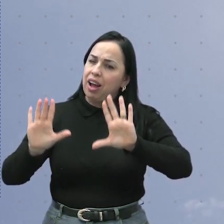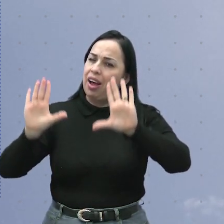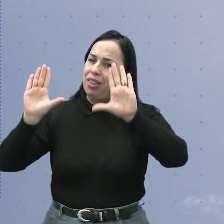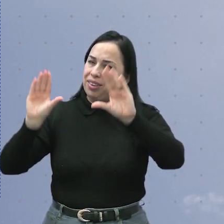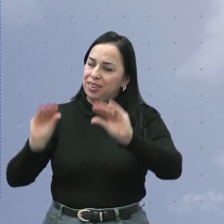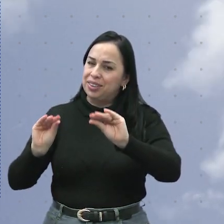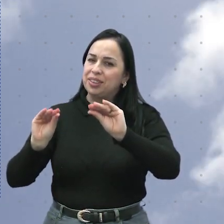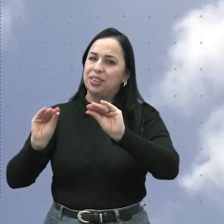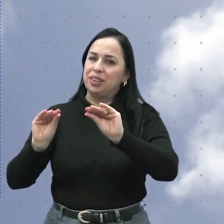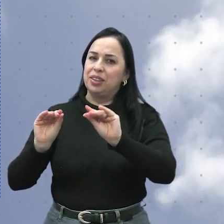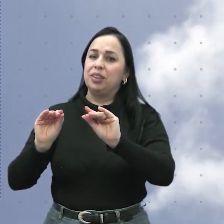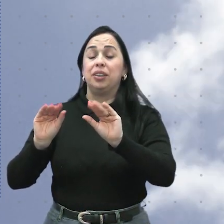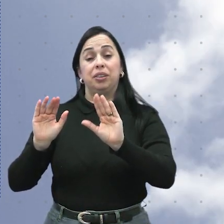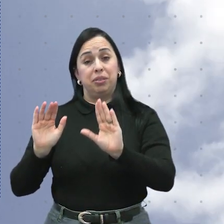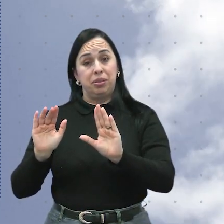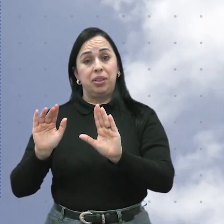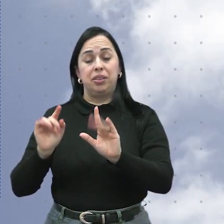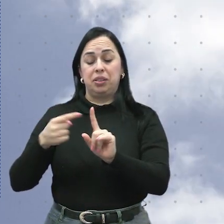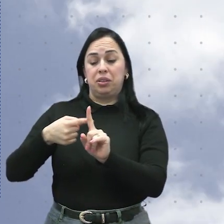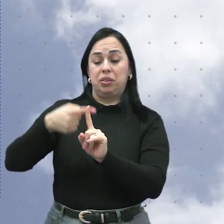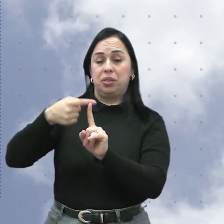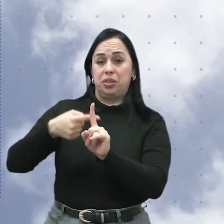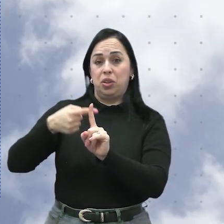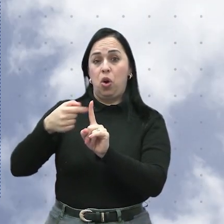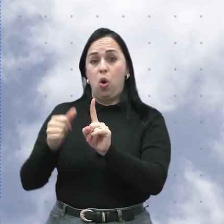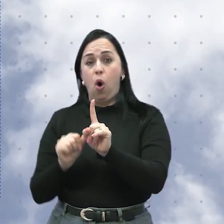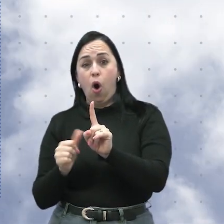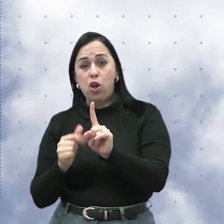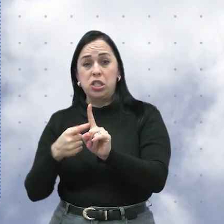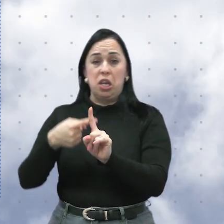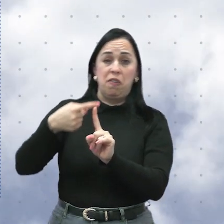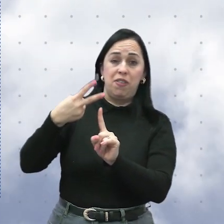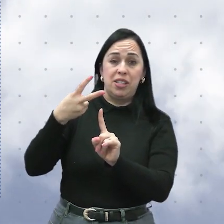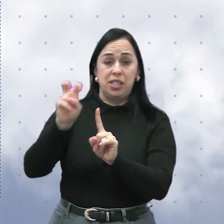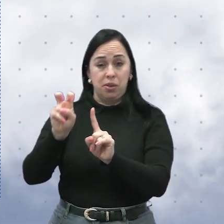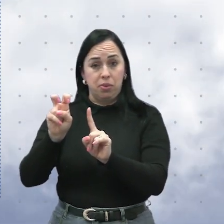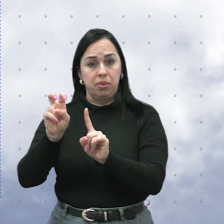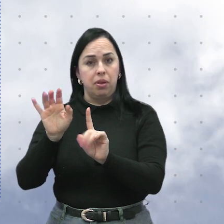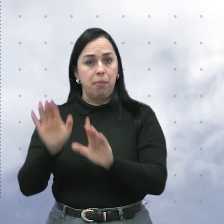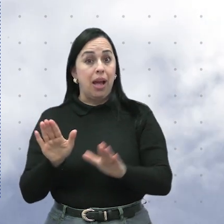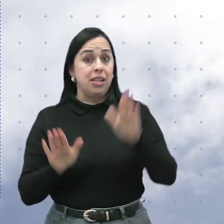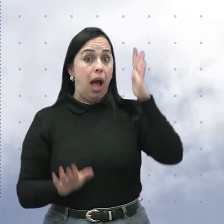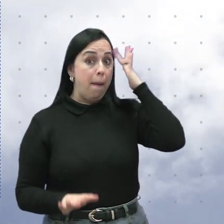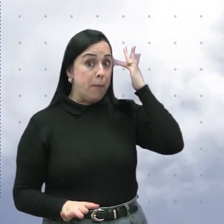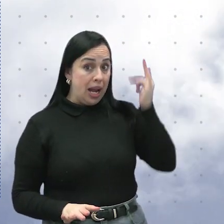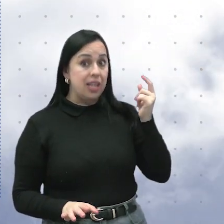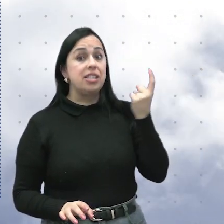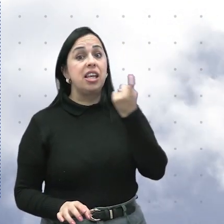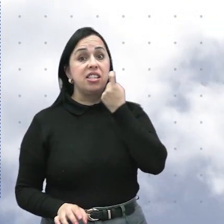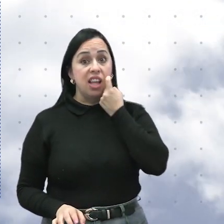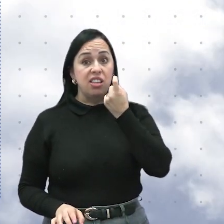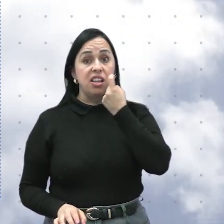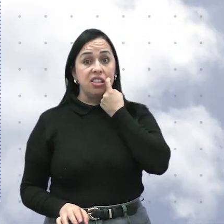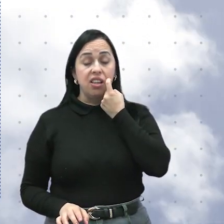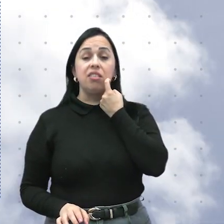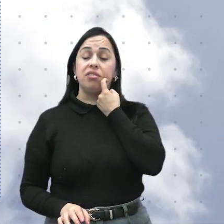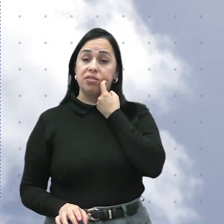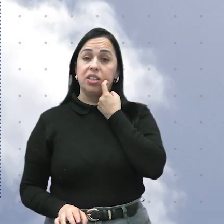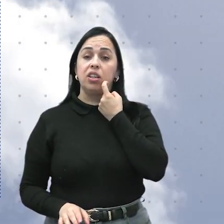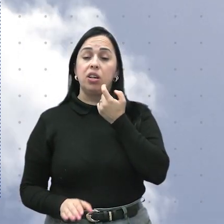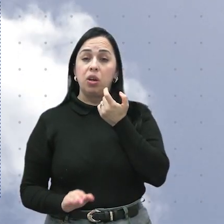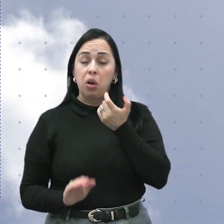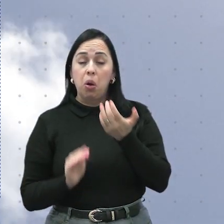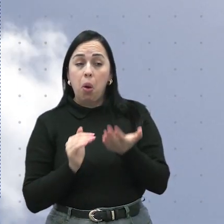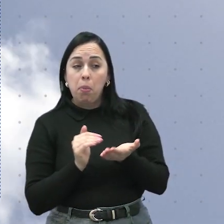do anoitecer. As temperaturas variam entre 11 e 25 graus. Já amanhã, sexta-feira, a previsão é de que o